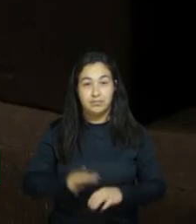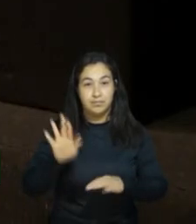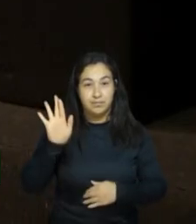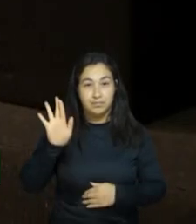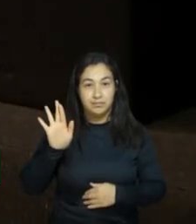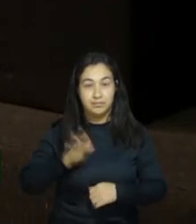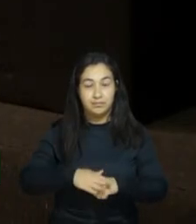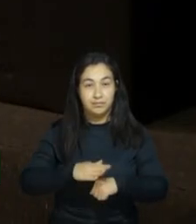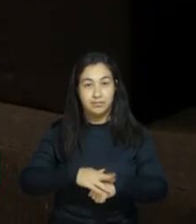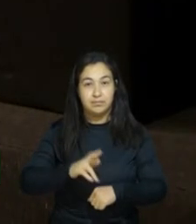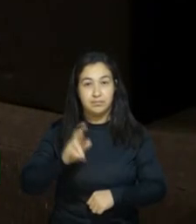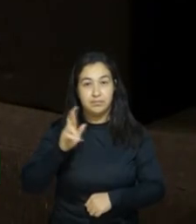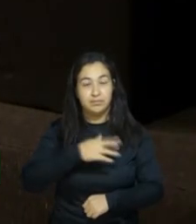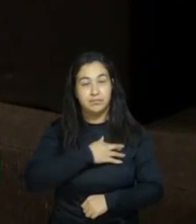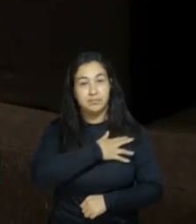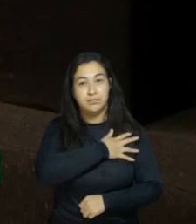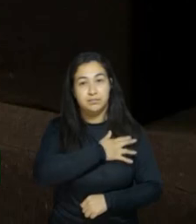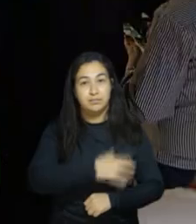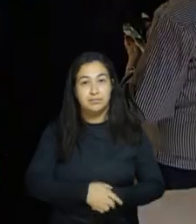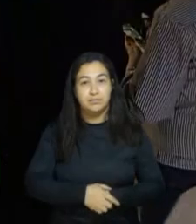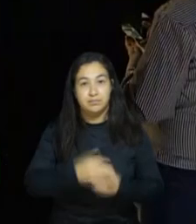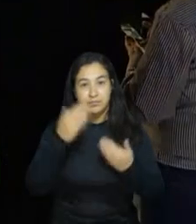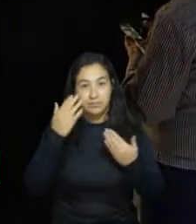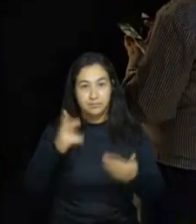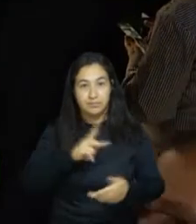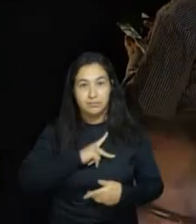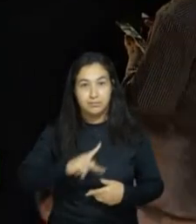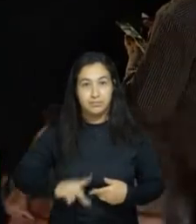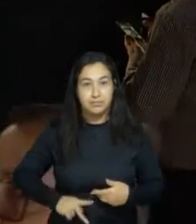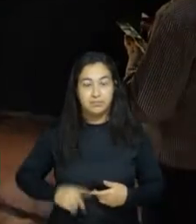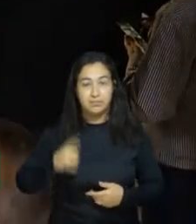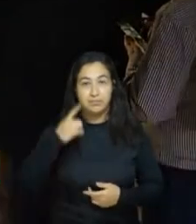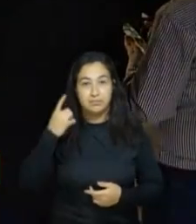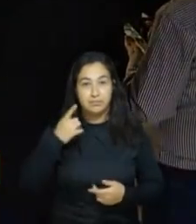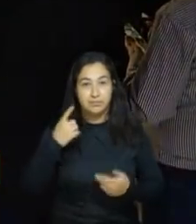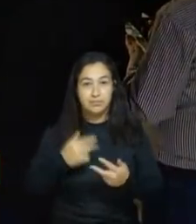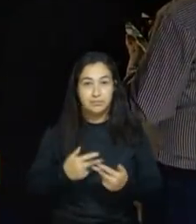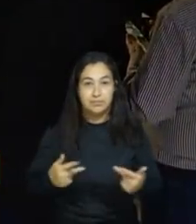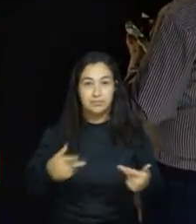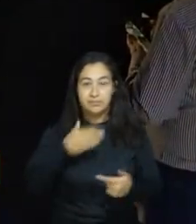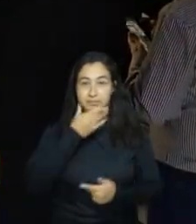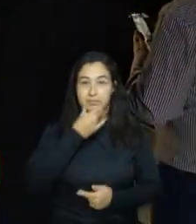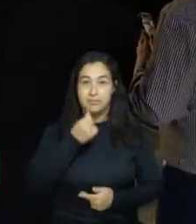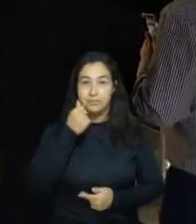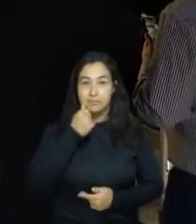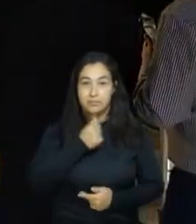deputado Napoleão Bernardes. Obrigado, presidente. Caros deputados, deputada Paulinha, todos